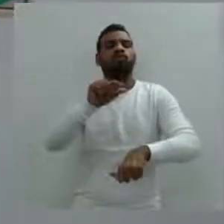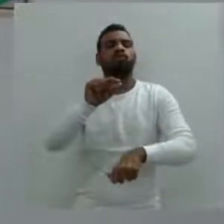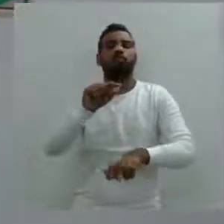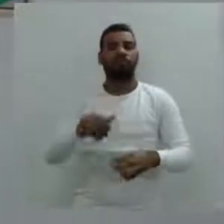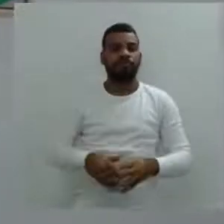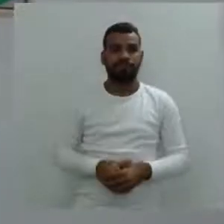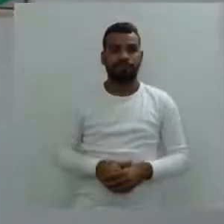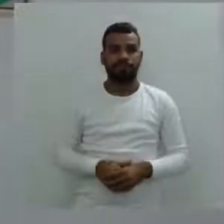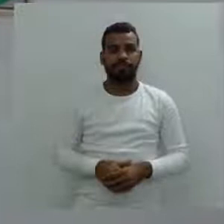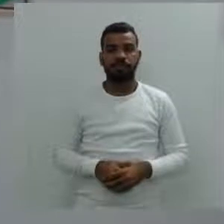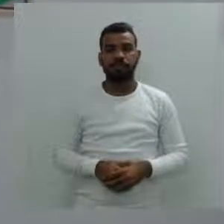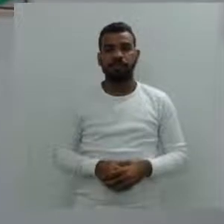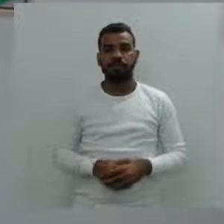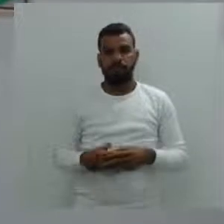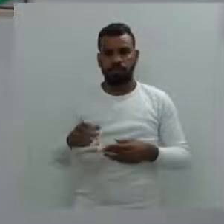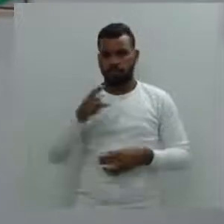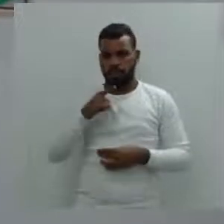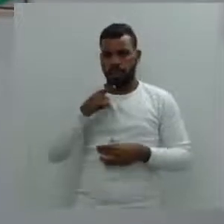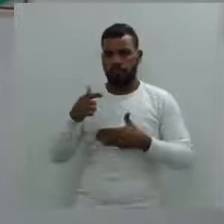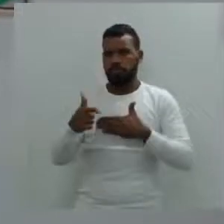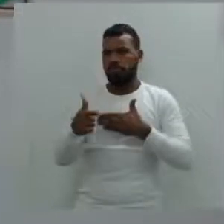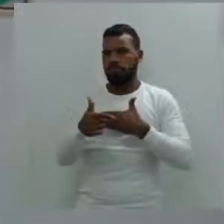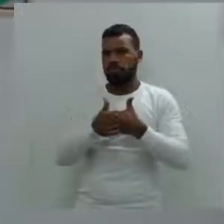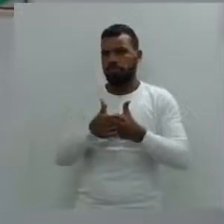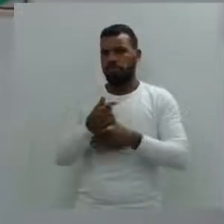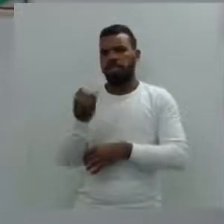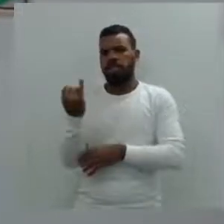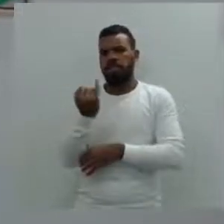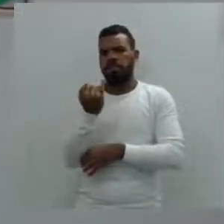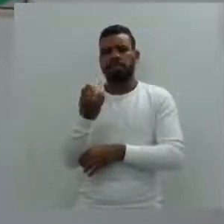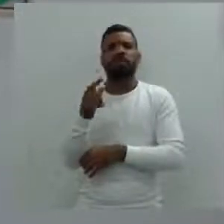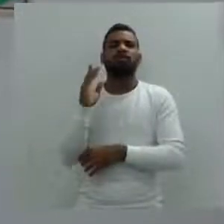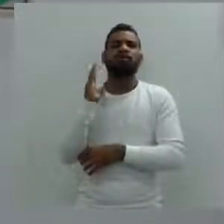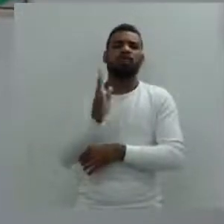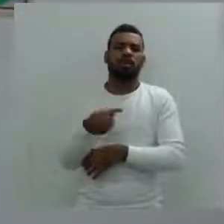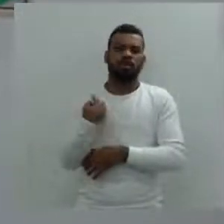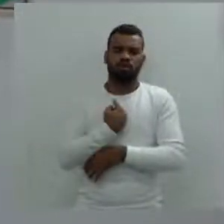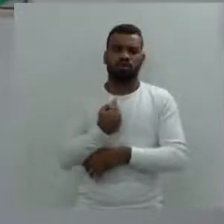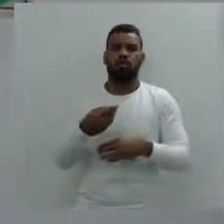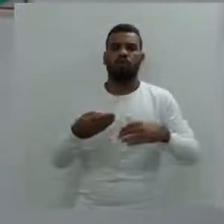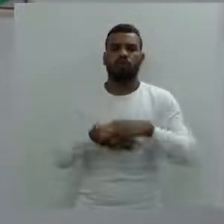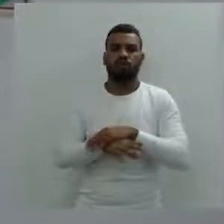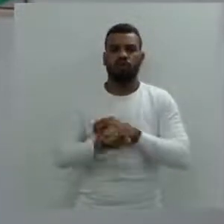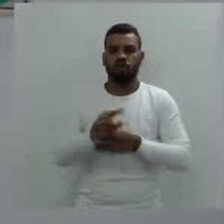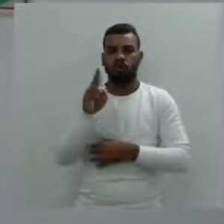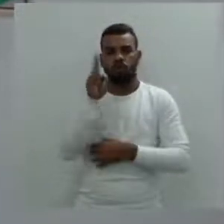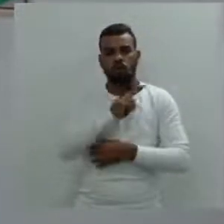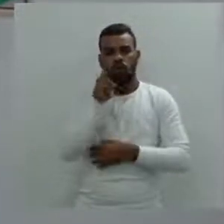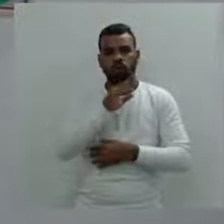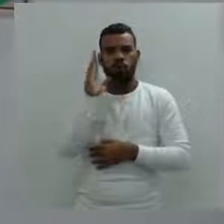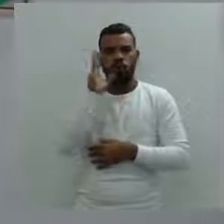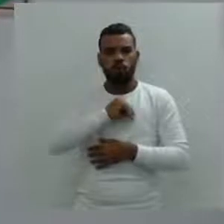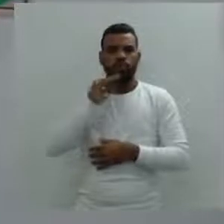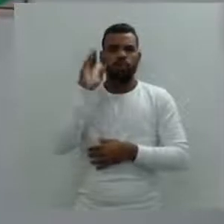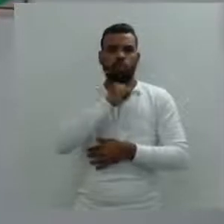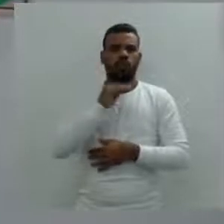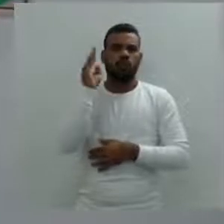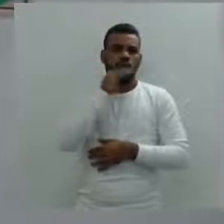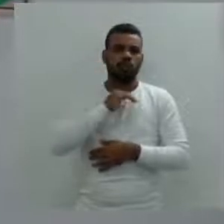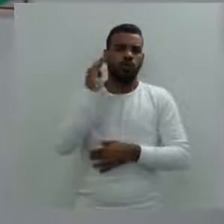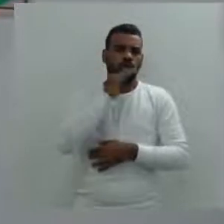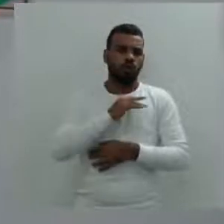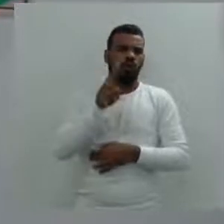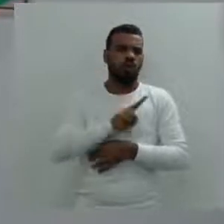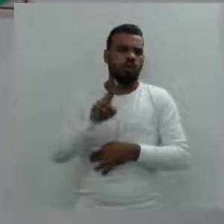um papel, né, que hoje a gente já está habituado, que é o consumismo, né? A Revolução Industrial ela vai trazer